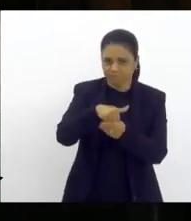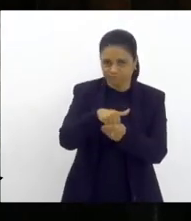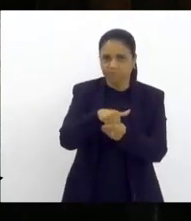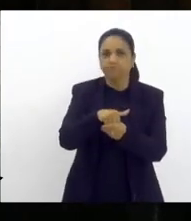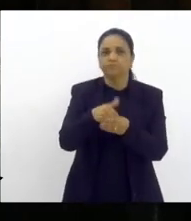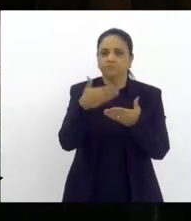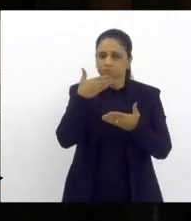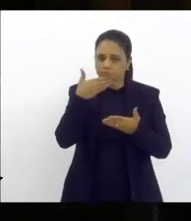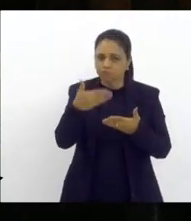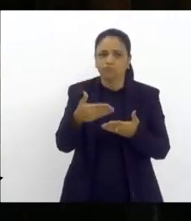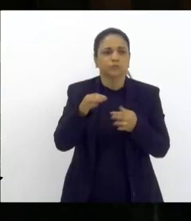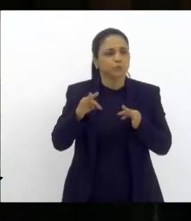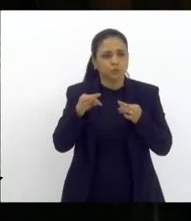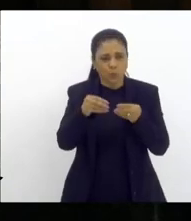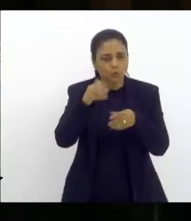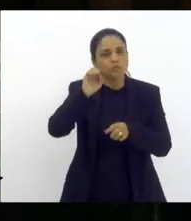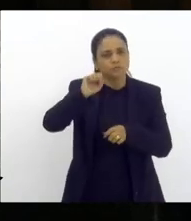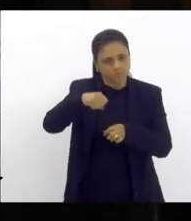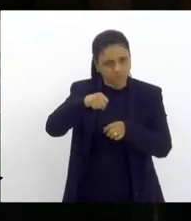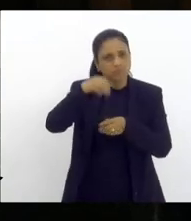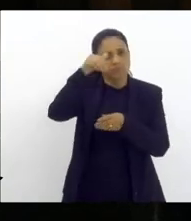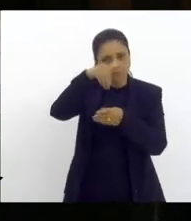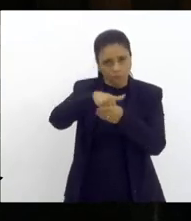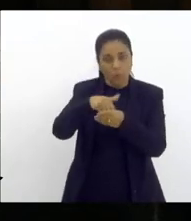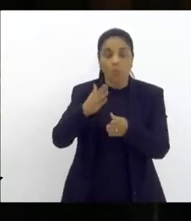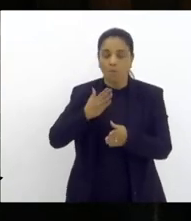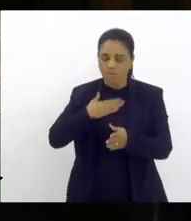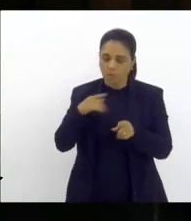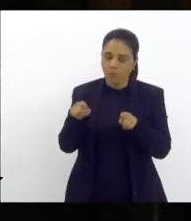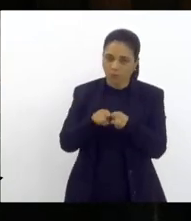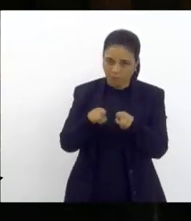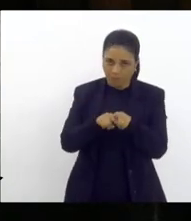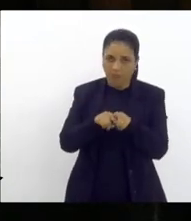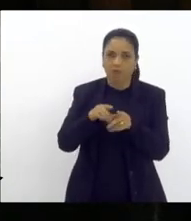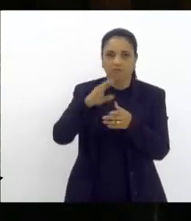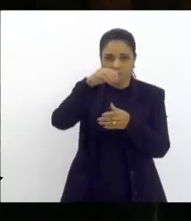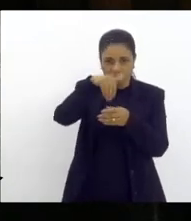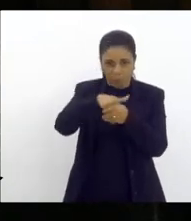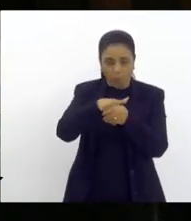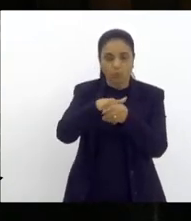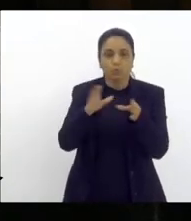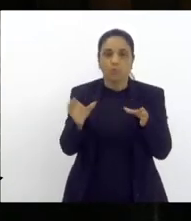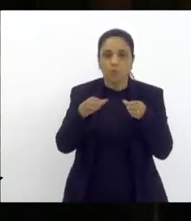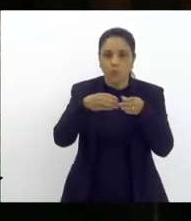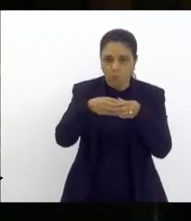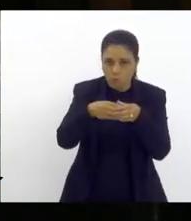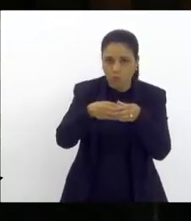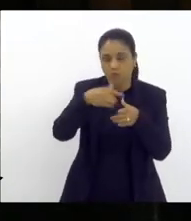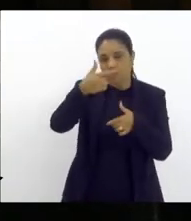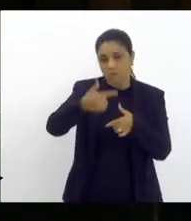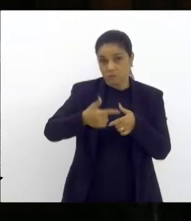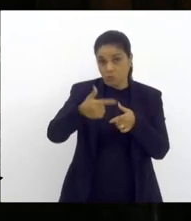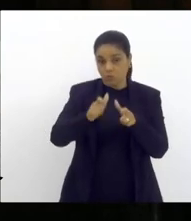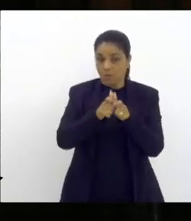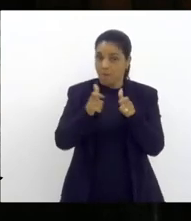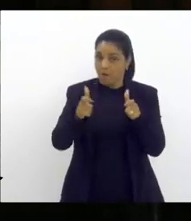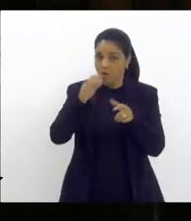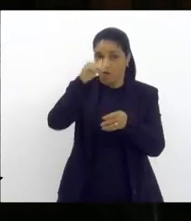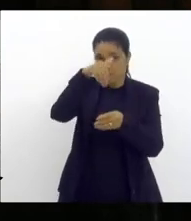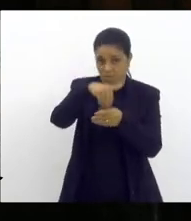o voto favorável de todos os colegas parlamentares inclusive o meu e da minha bancada que é a segunda maior bancada dessa casa